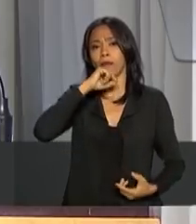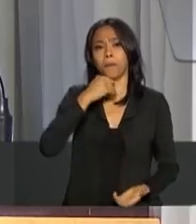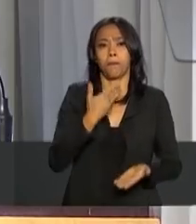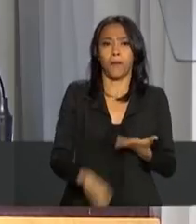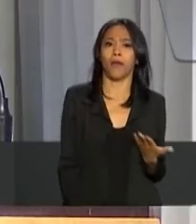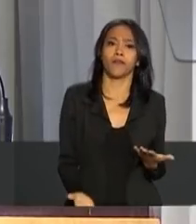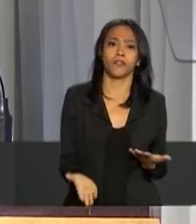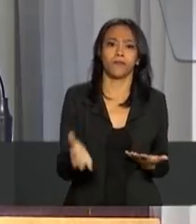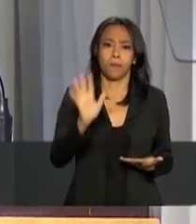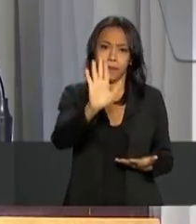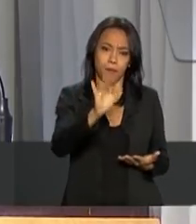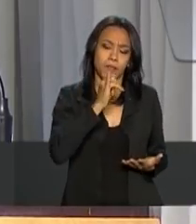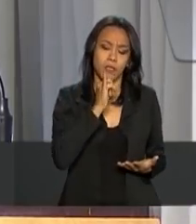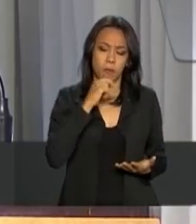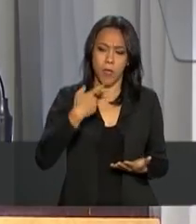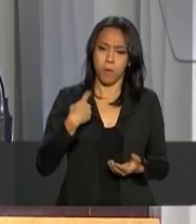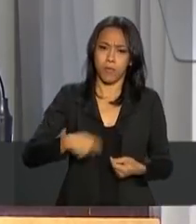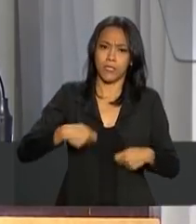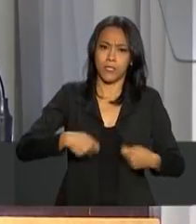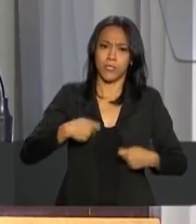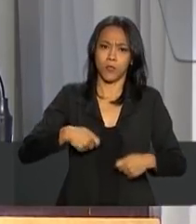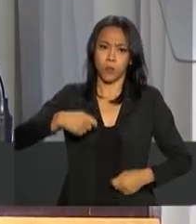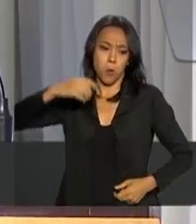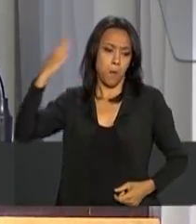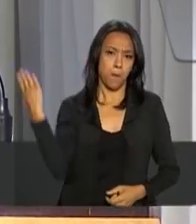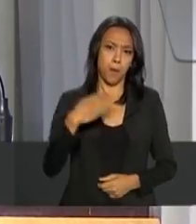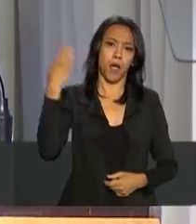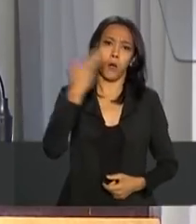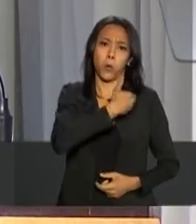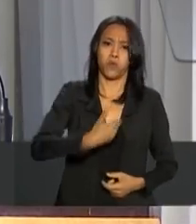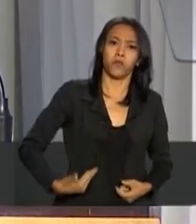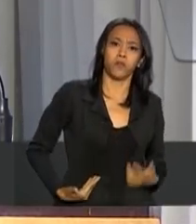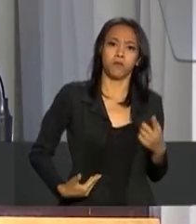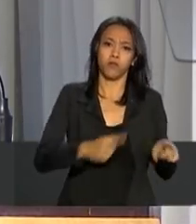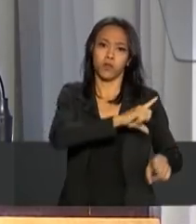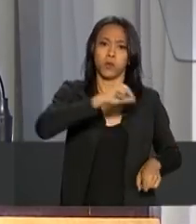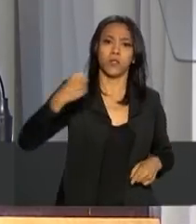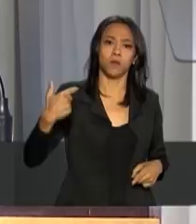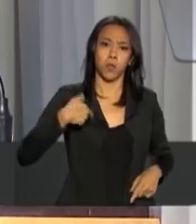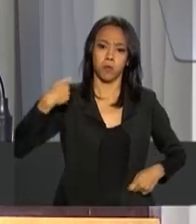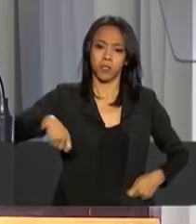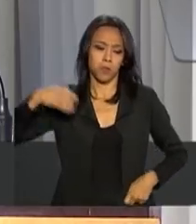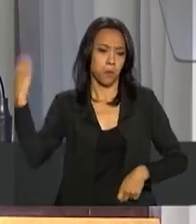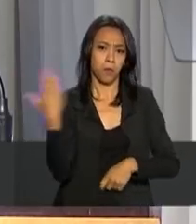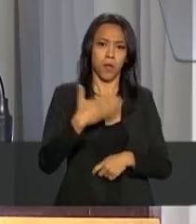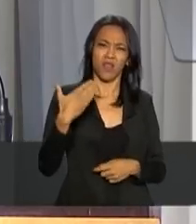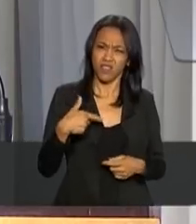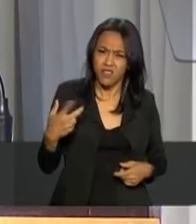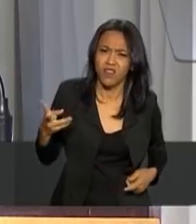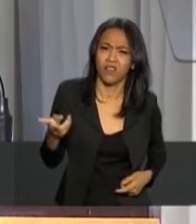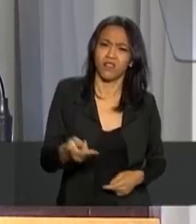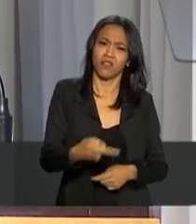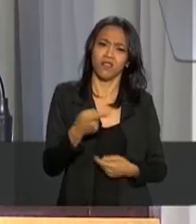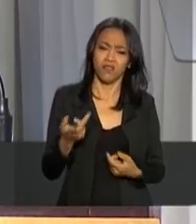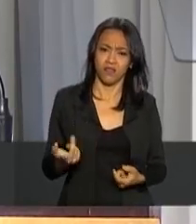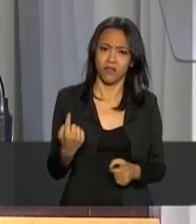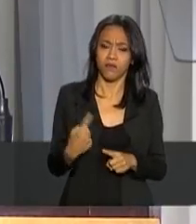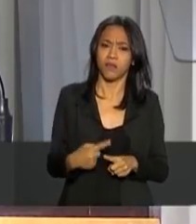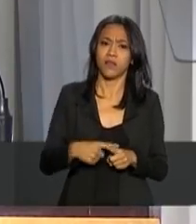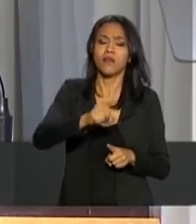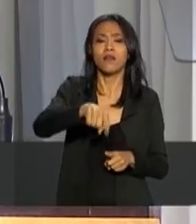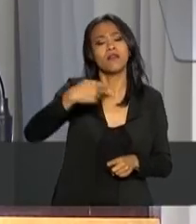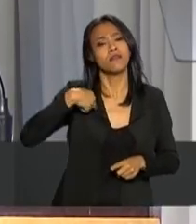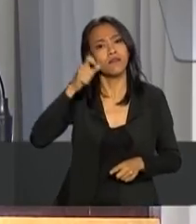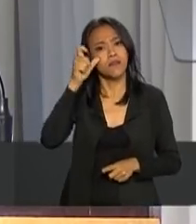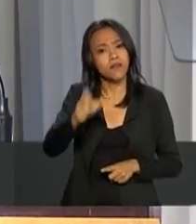a seguinte: eu tenho que derrotar o governo posto, o governo que foi eleito. Não é? É uma concepção equivocada, porque é